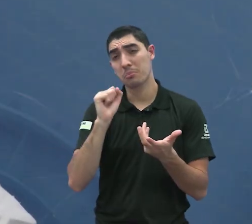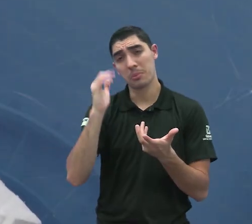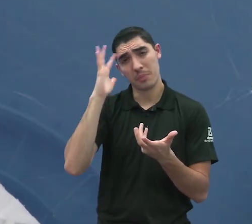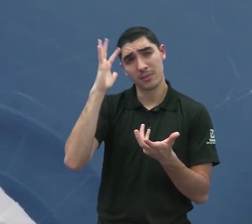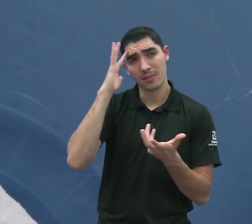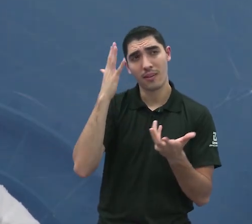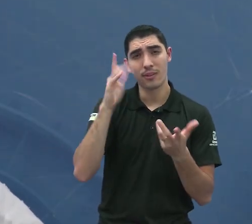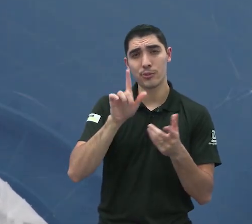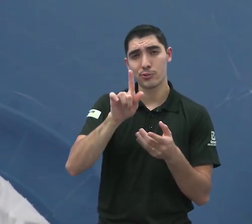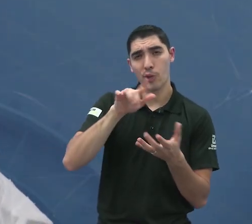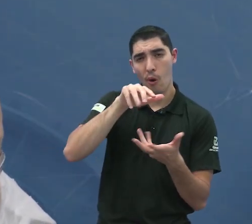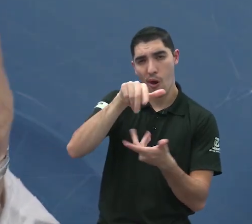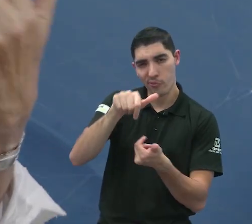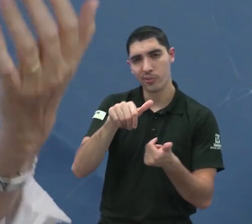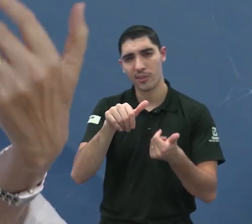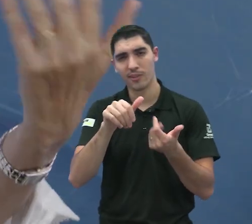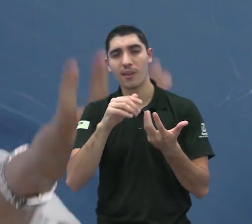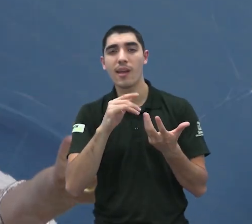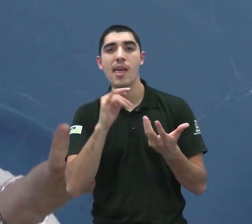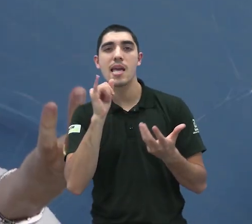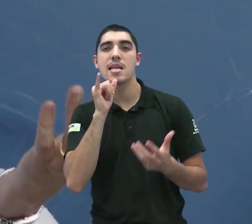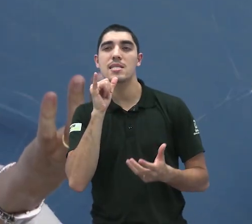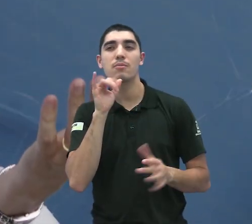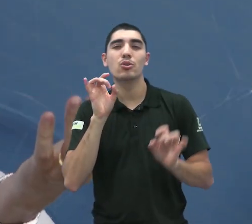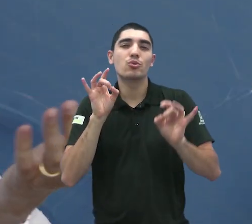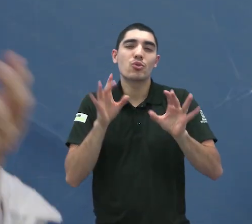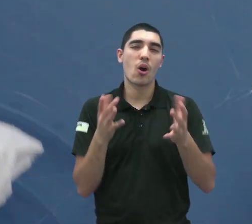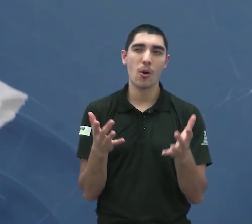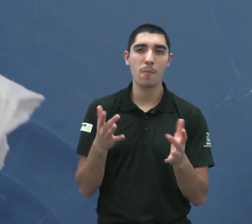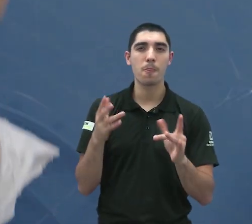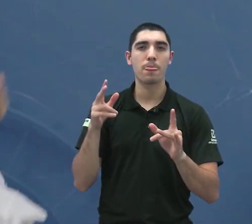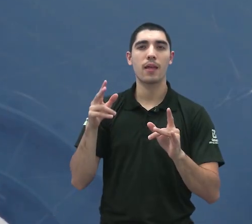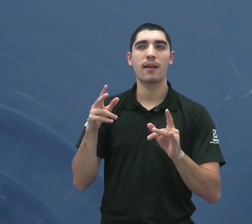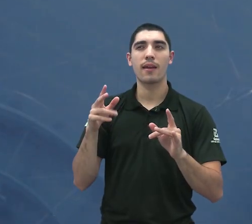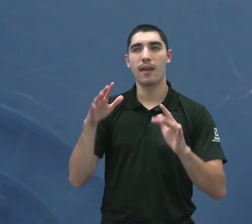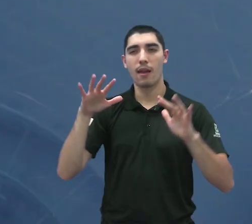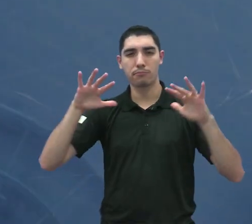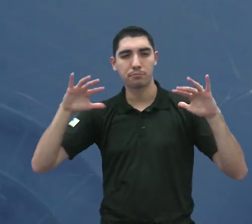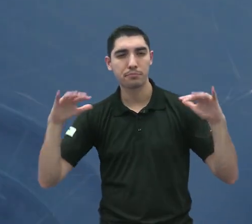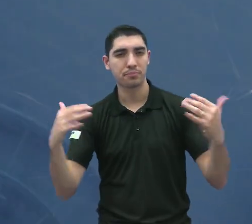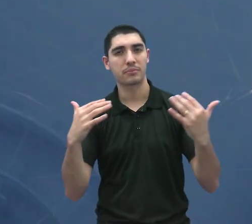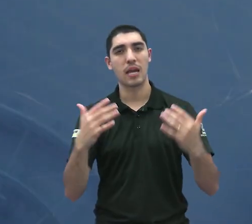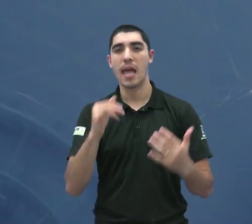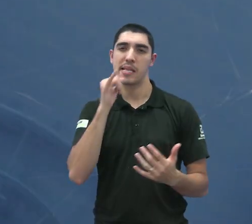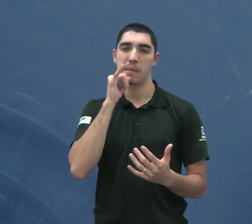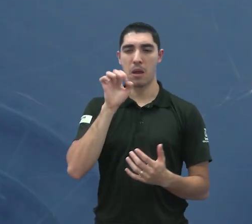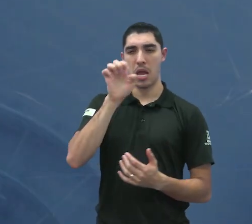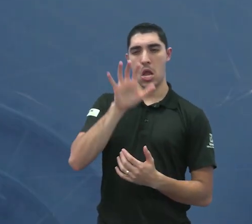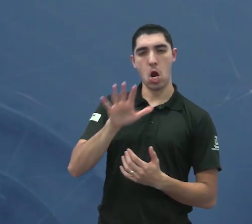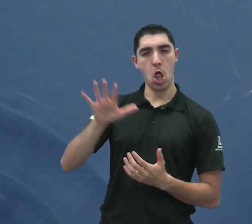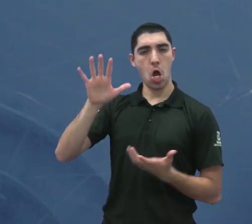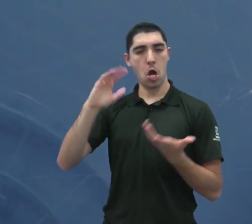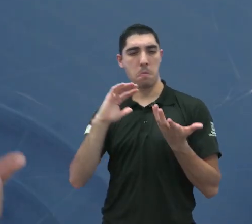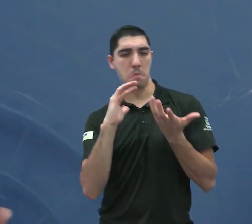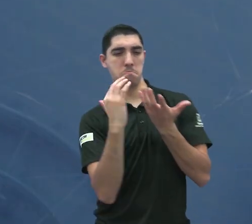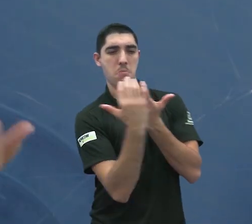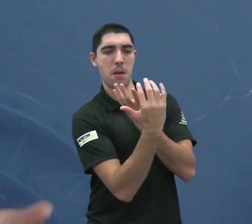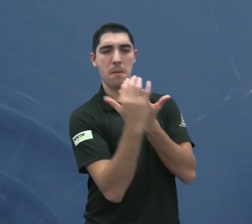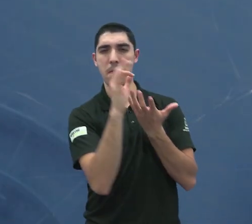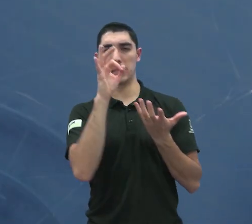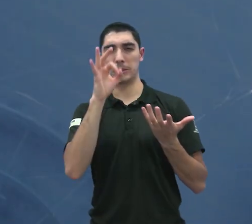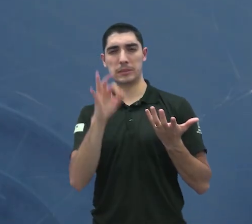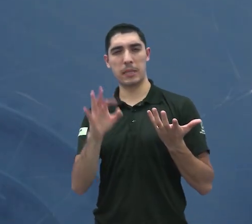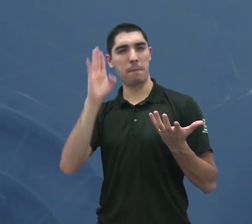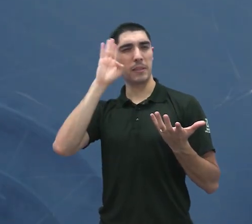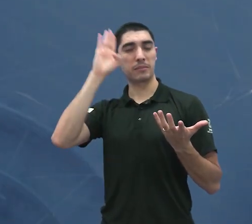cartográfica, é mais uma visão mesmo, né? O eurocentrismo, né? Sempre a Europa no meio e tal, criada no